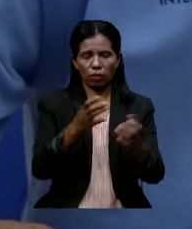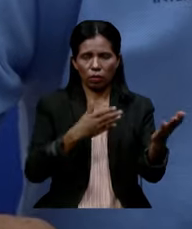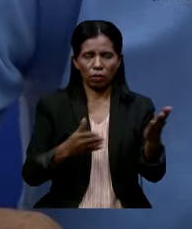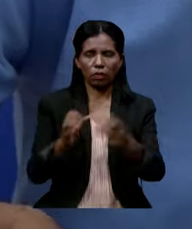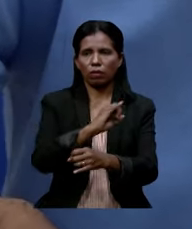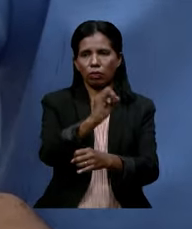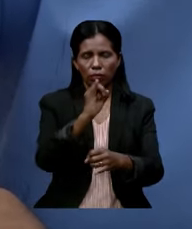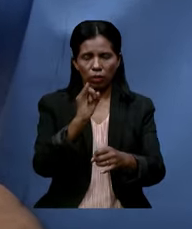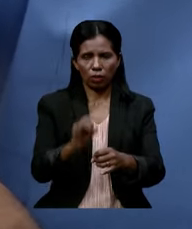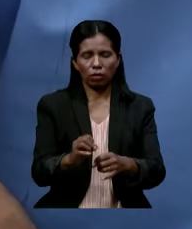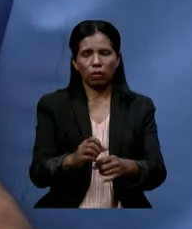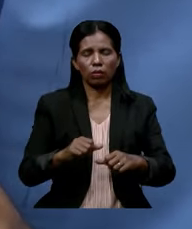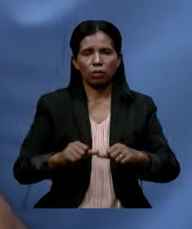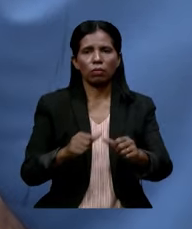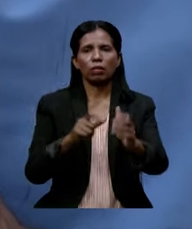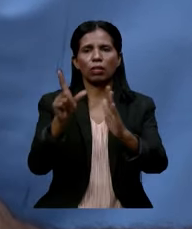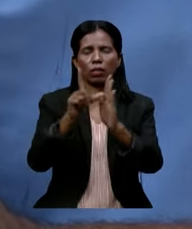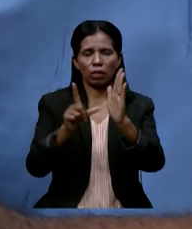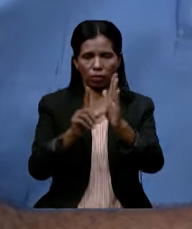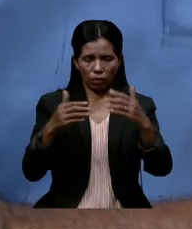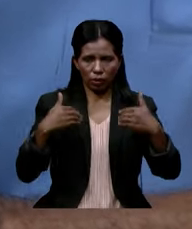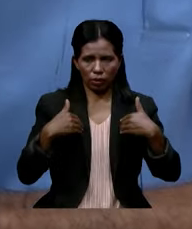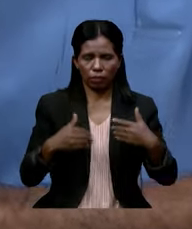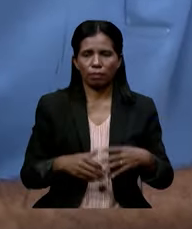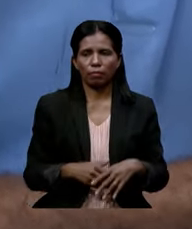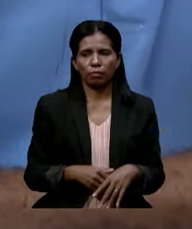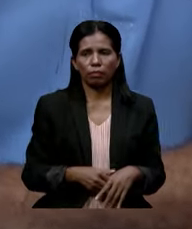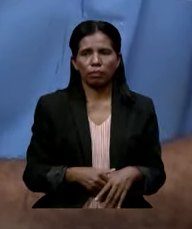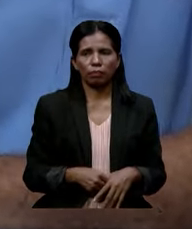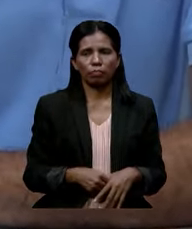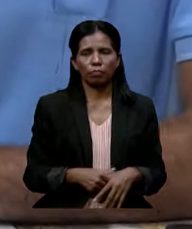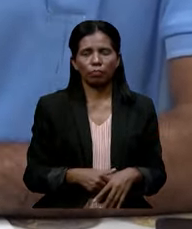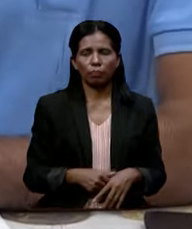investigação, onde cumpre lei, né? Luciano Amaral, Adere Tsumenes, GMN.